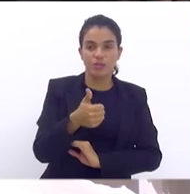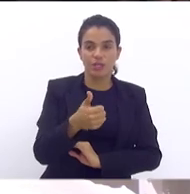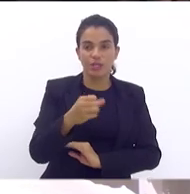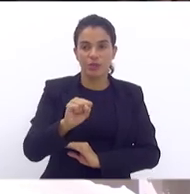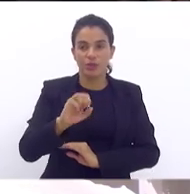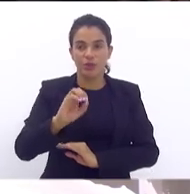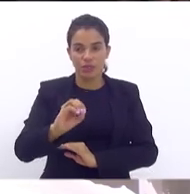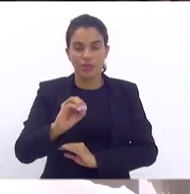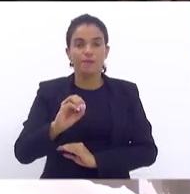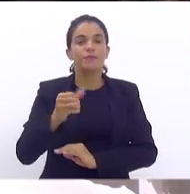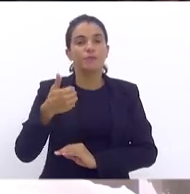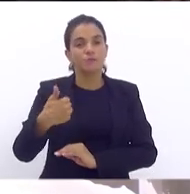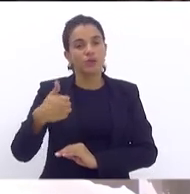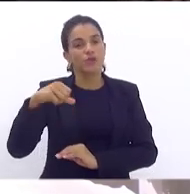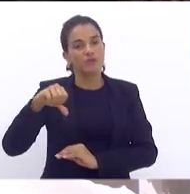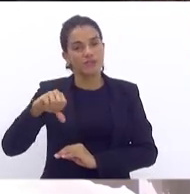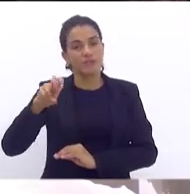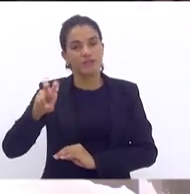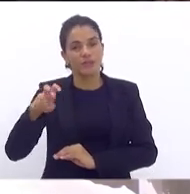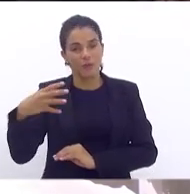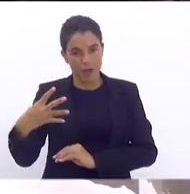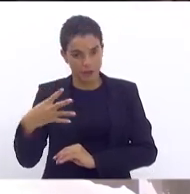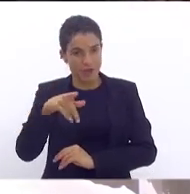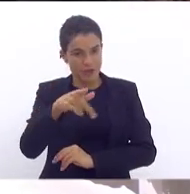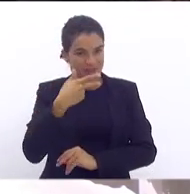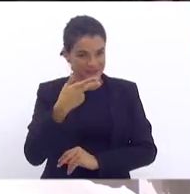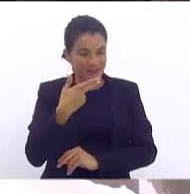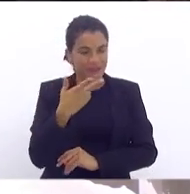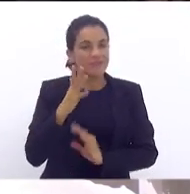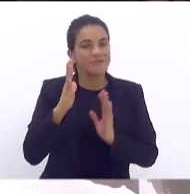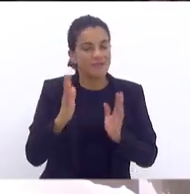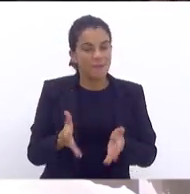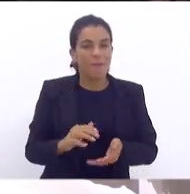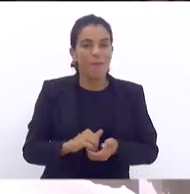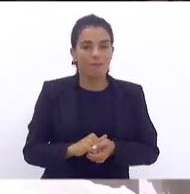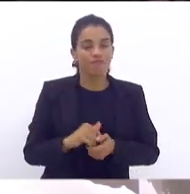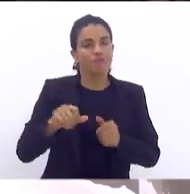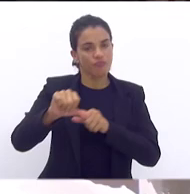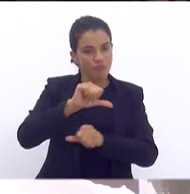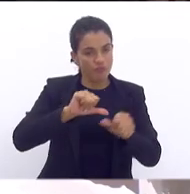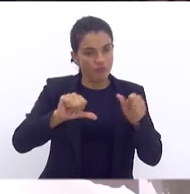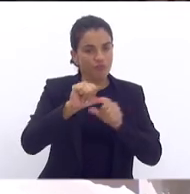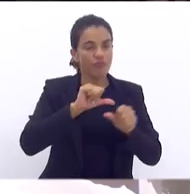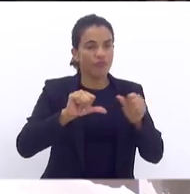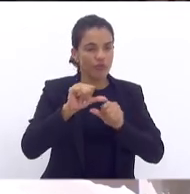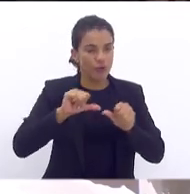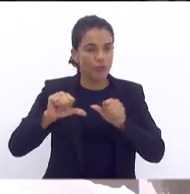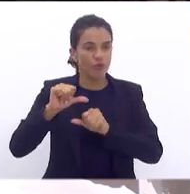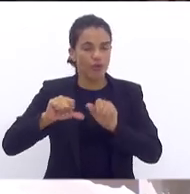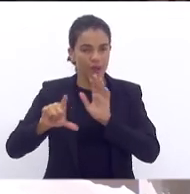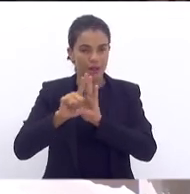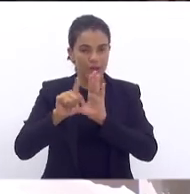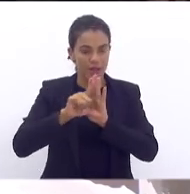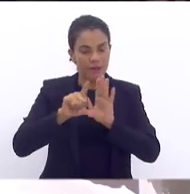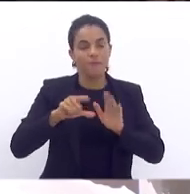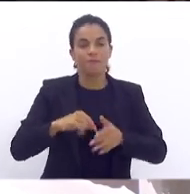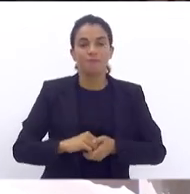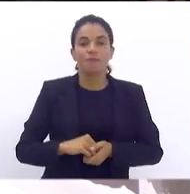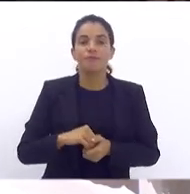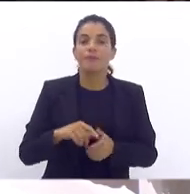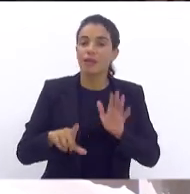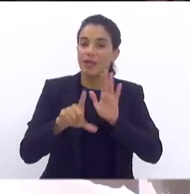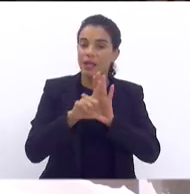de 1954, como a senhora bem apontou, que ela já foi atualizada algumas vezes, né? Que é, então, a